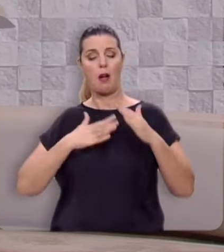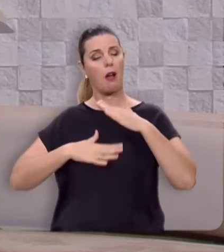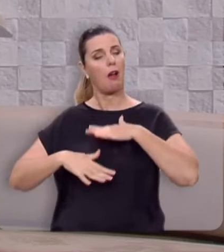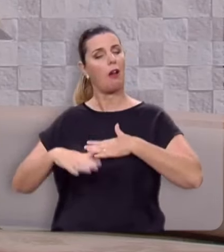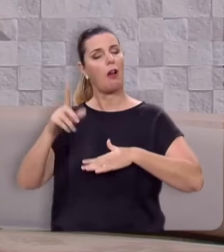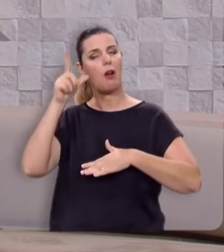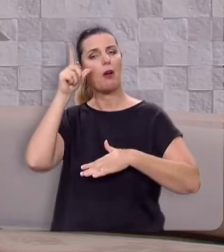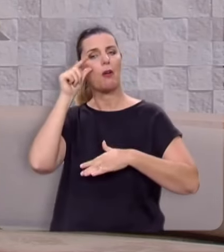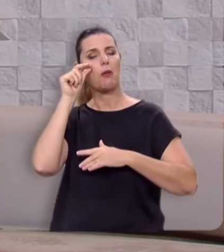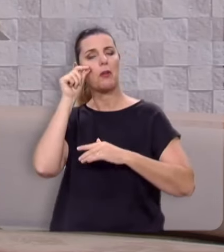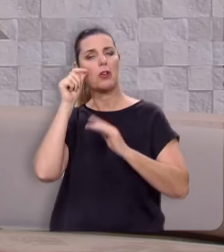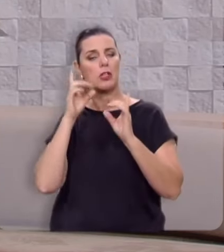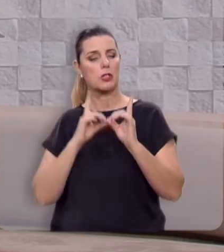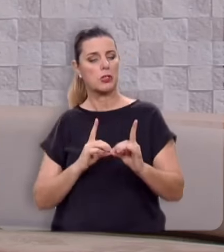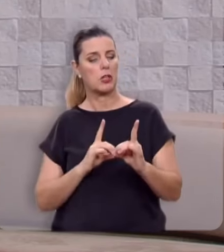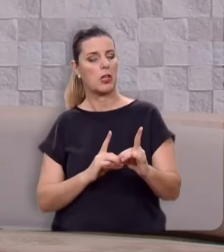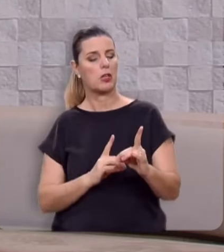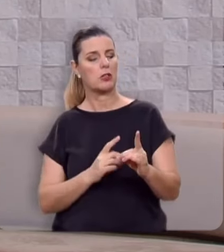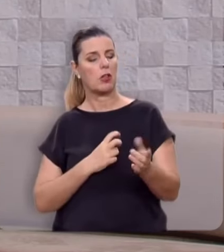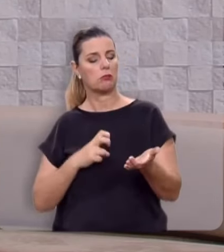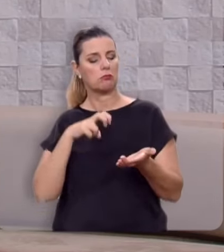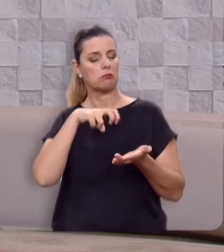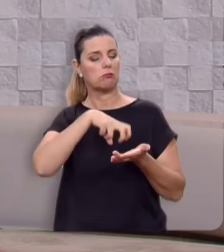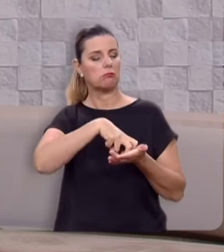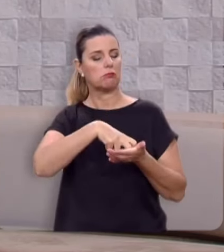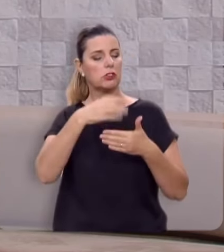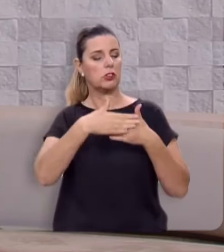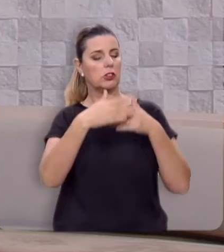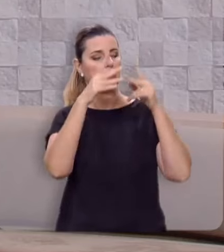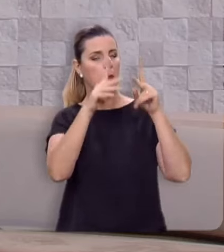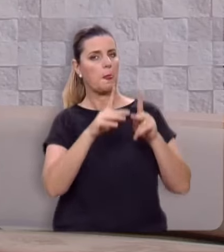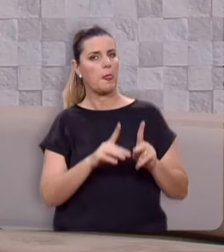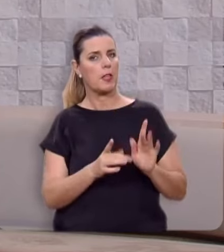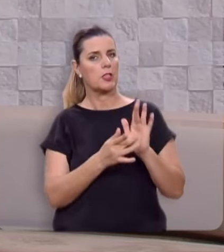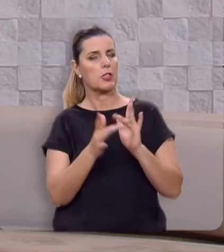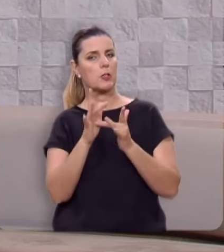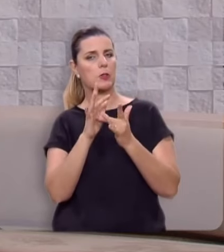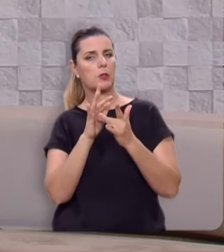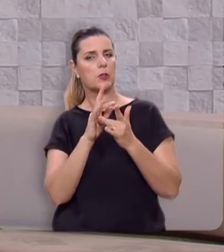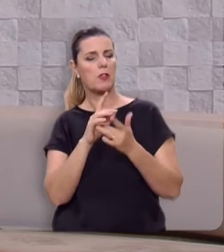discípulos disseram, prostrados aos seus pés: